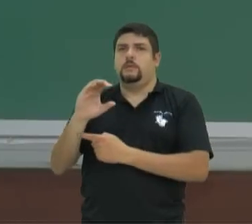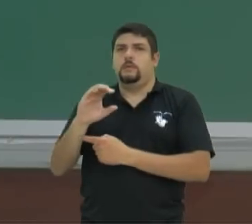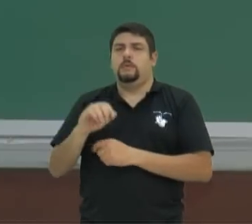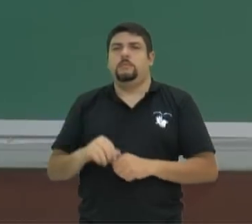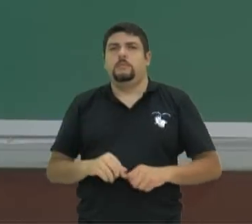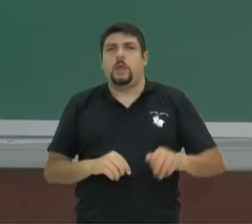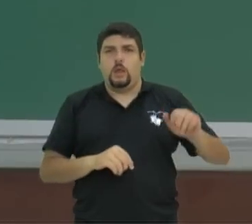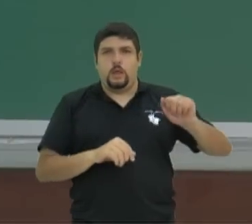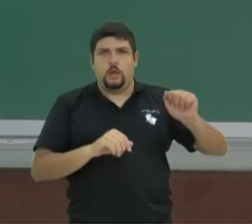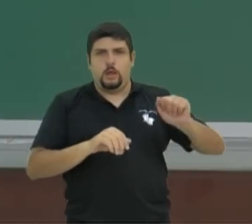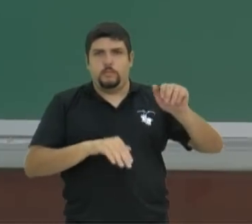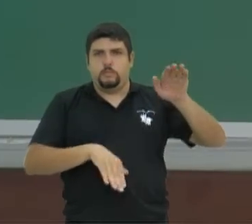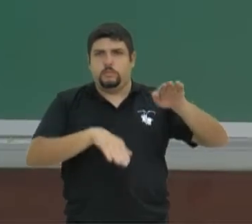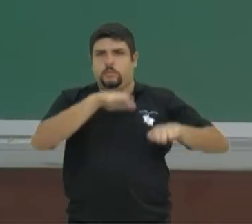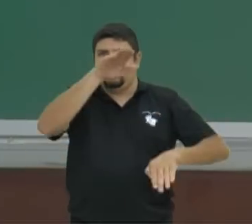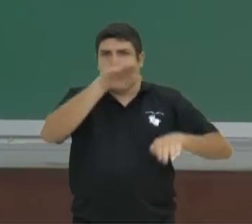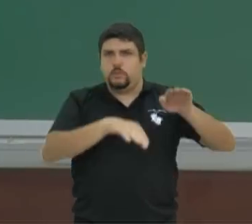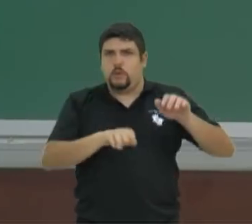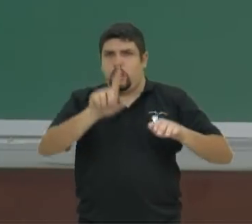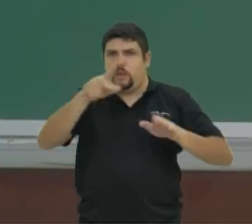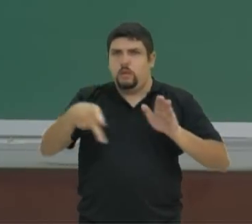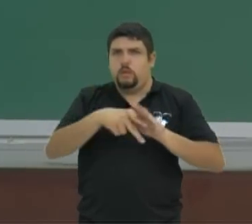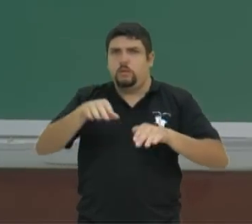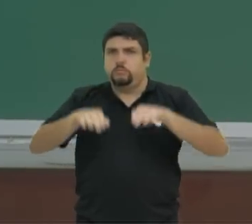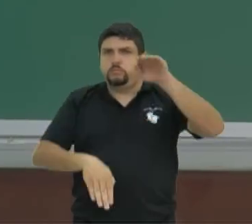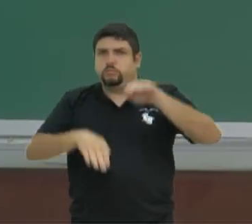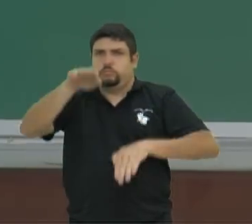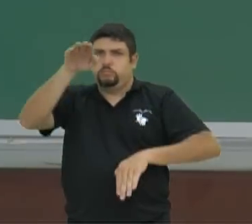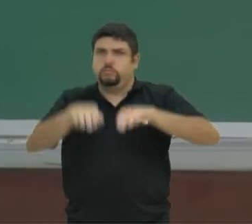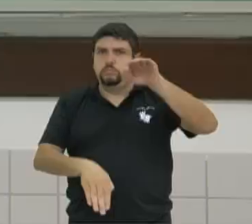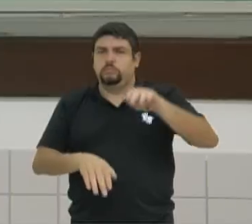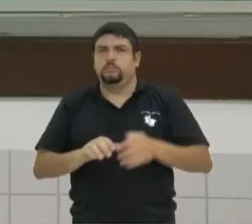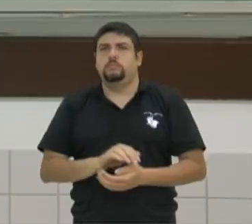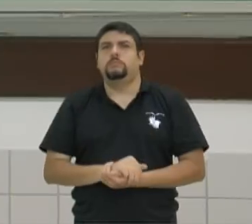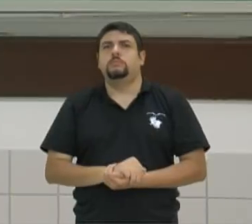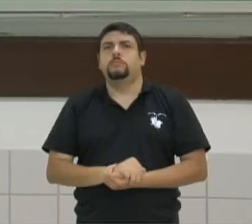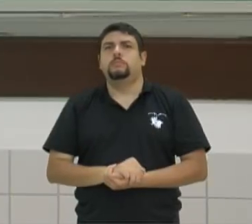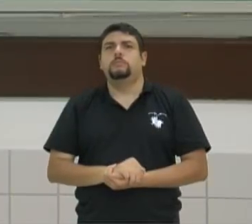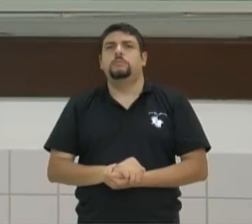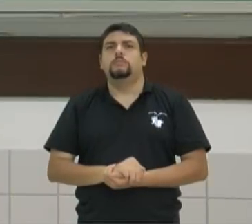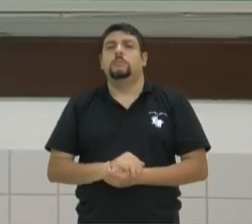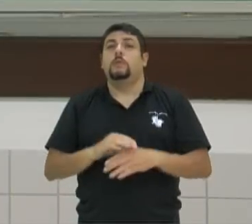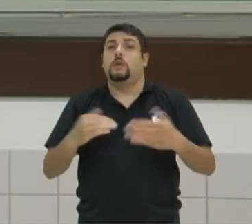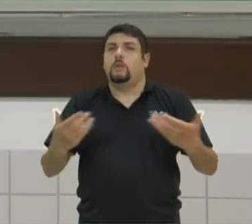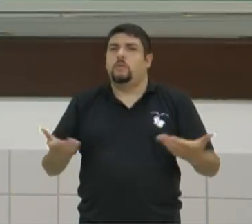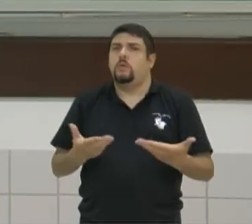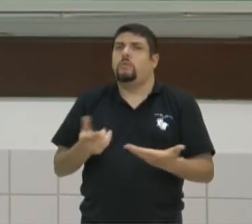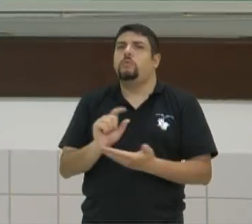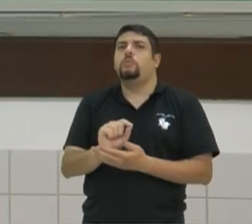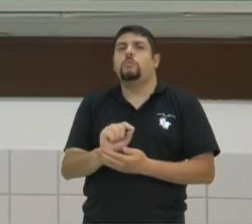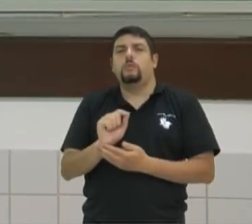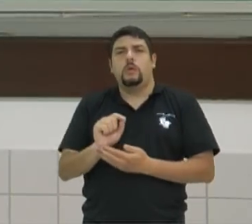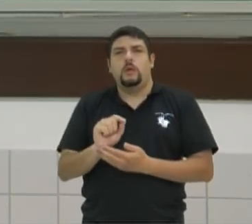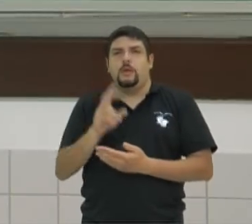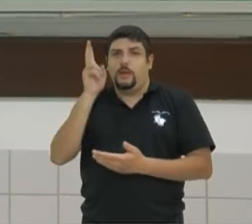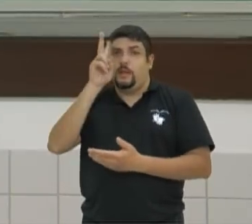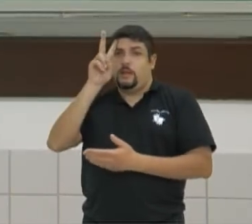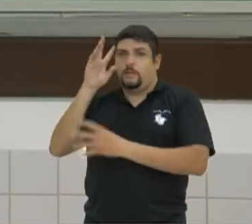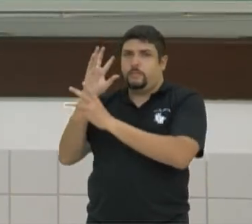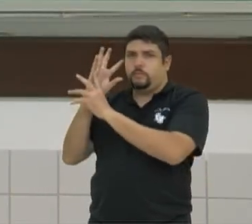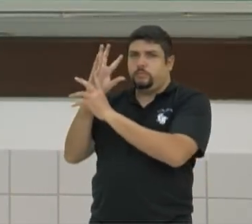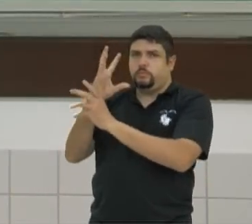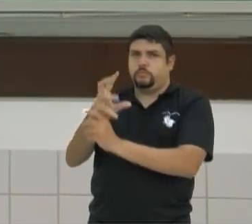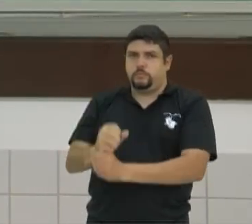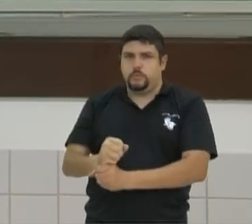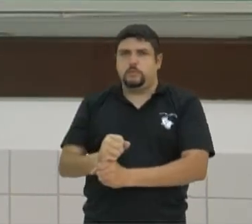C. A amplitude é uma medida de dispersão. Beleza? Tranquilo? Então, o que nós estamos fazendo hoje? Retomando a teoria, né? Essas